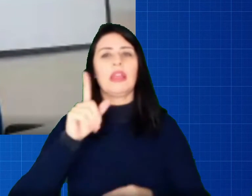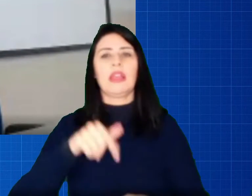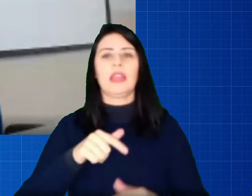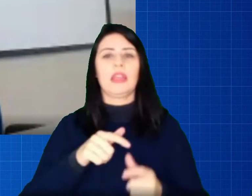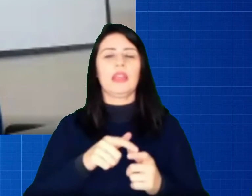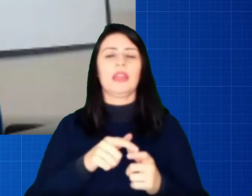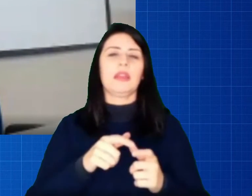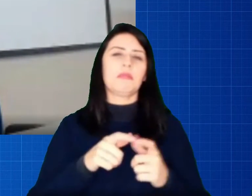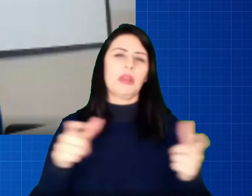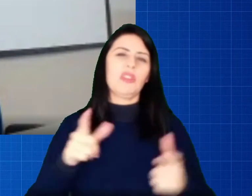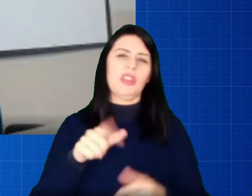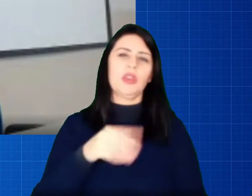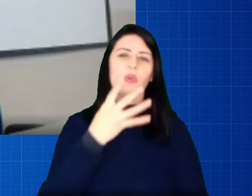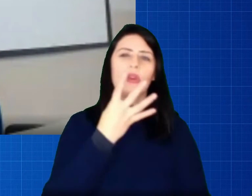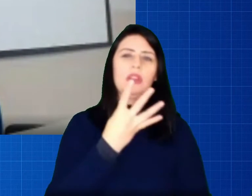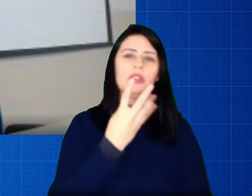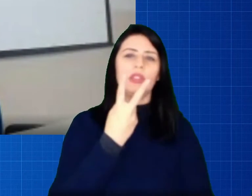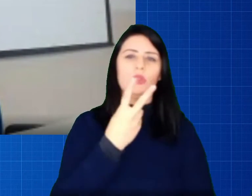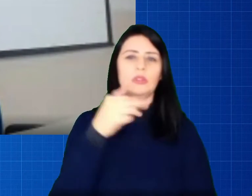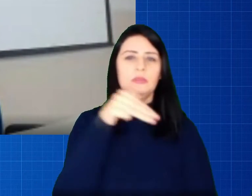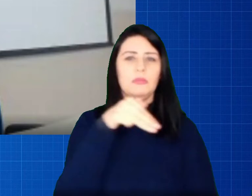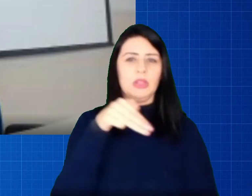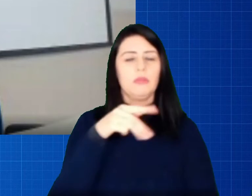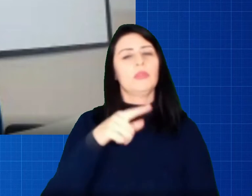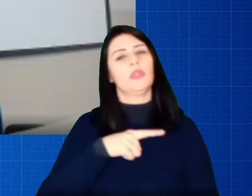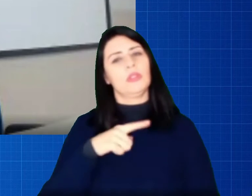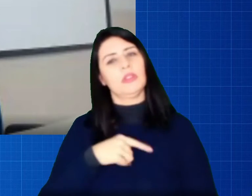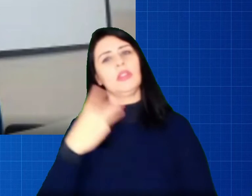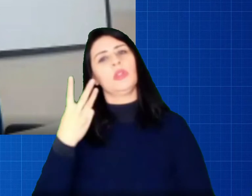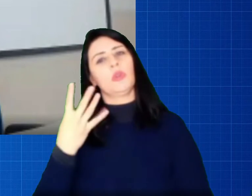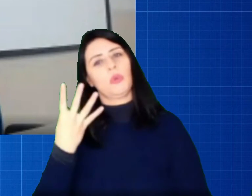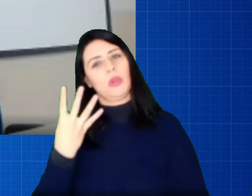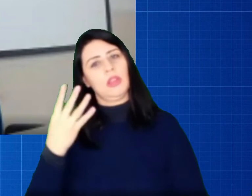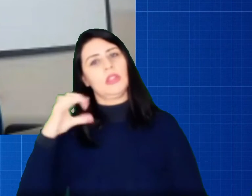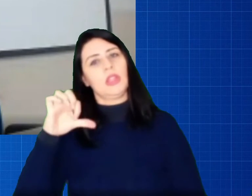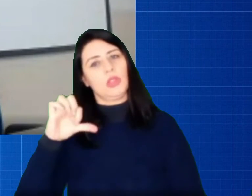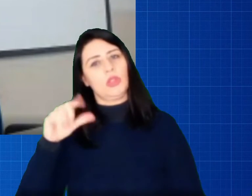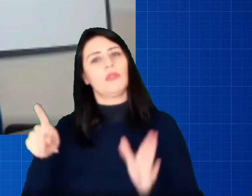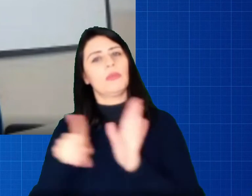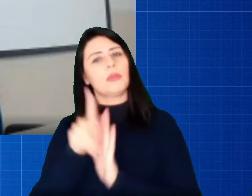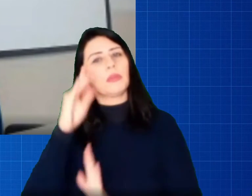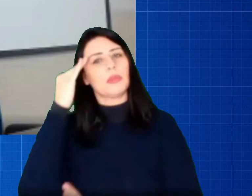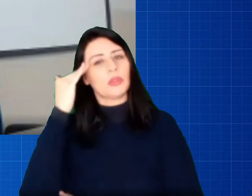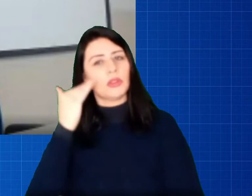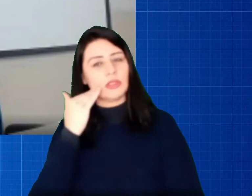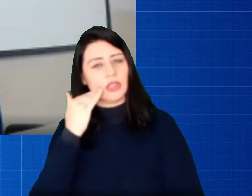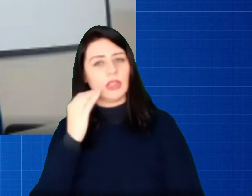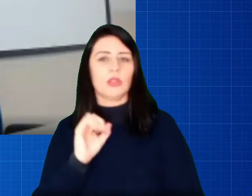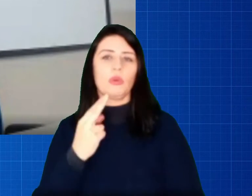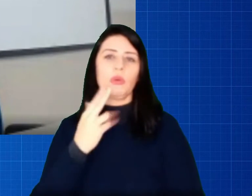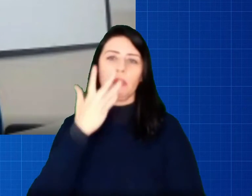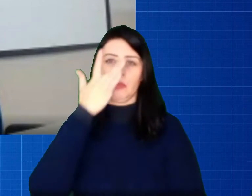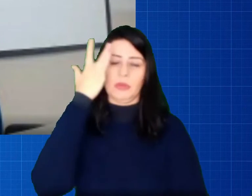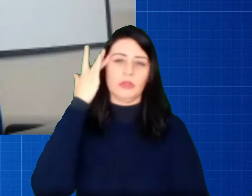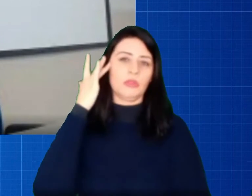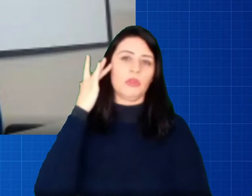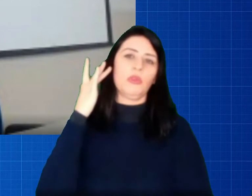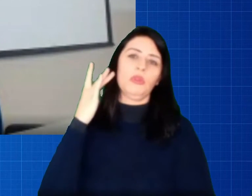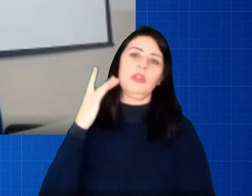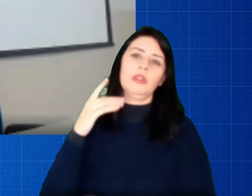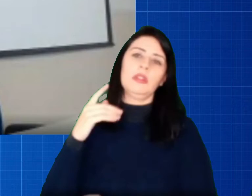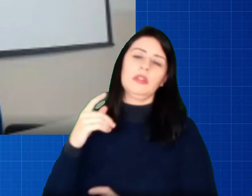de distribuição padrão, que é o de 52 milímetros, e temos de 49